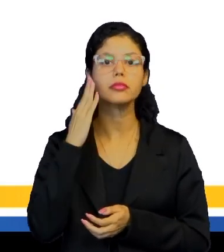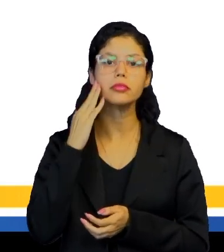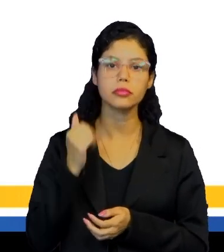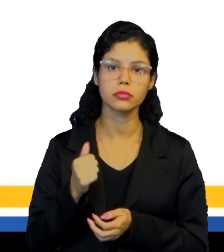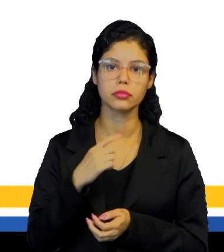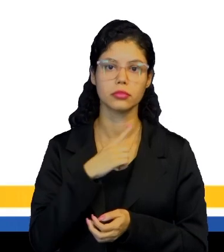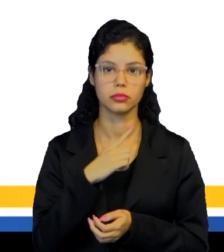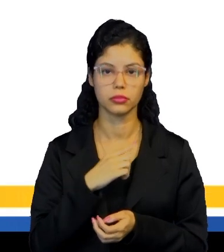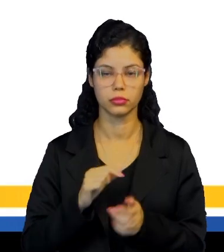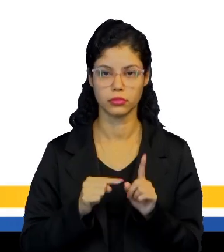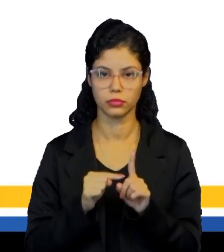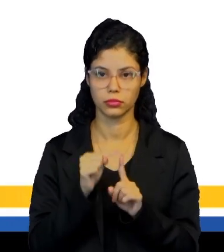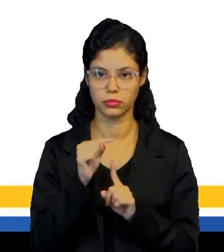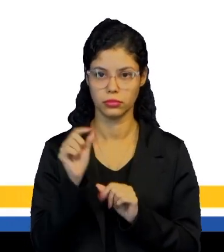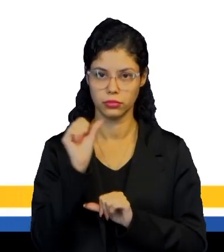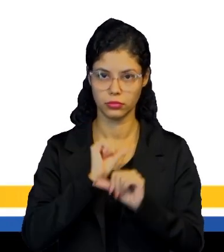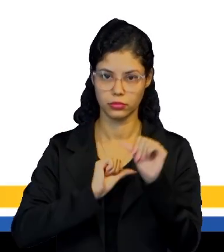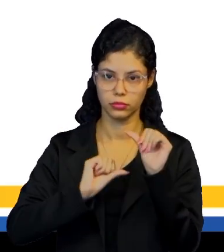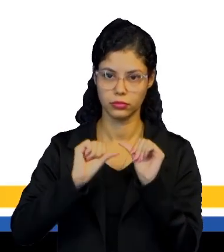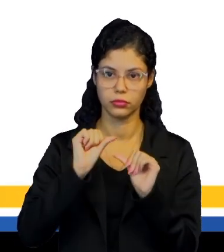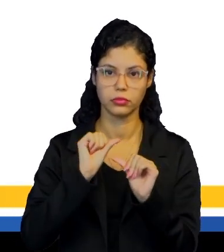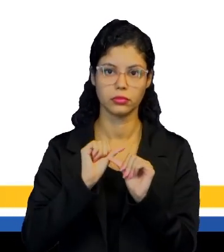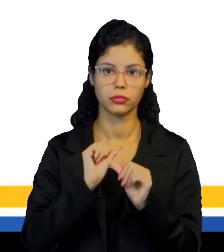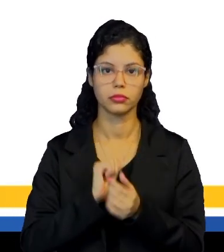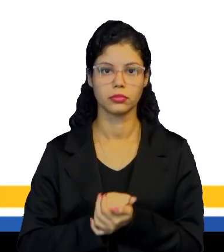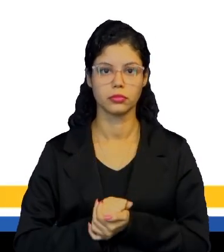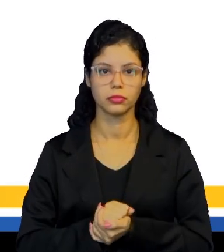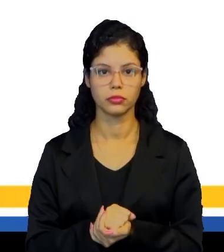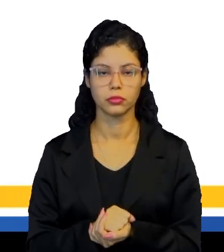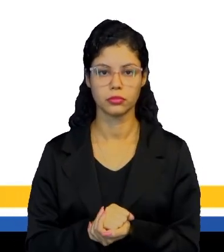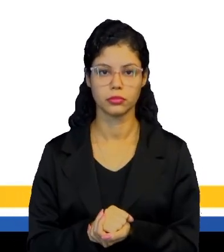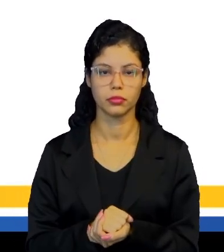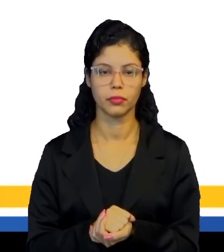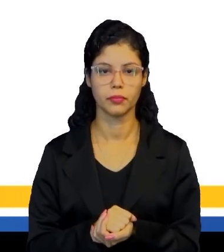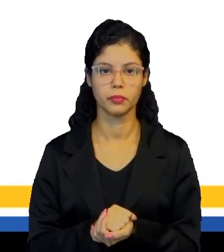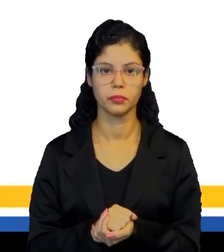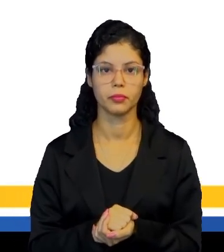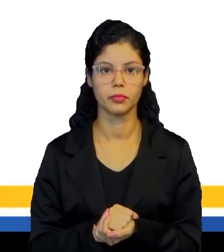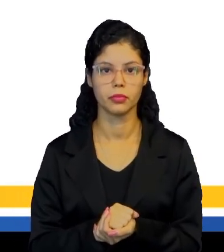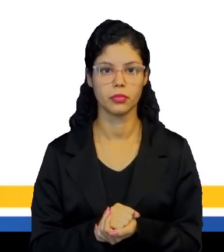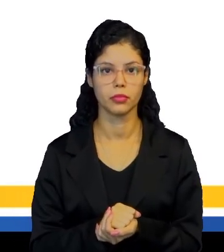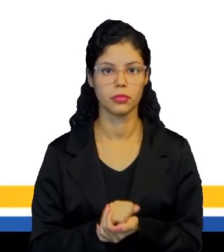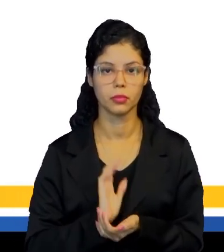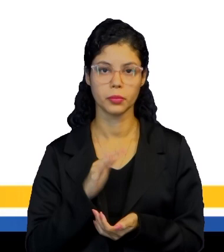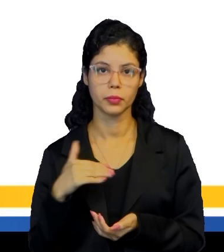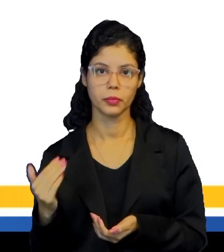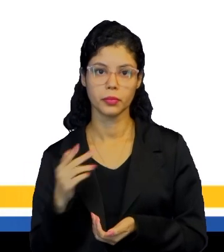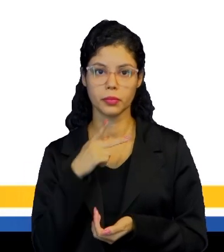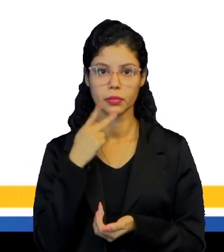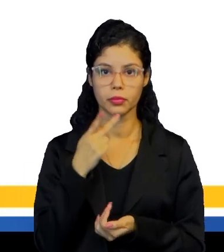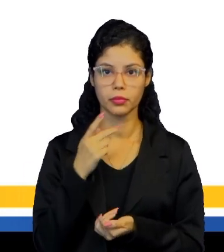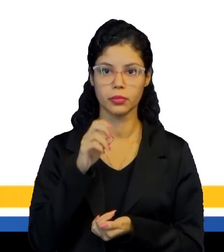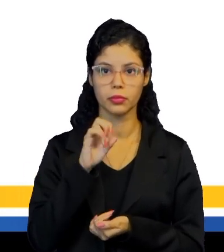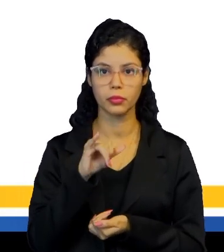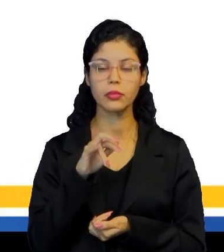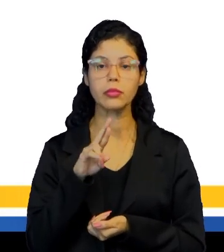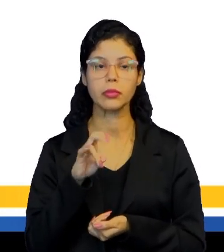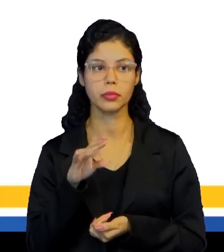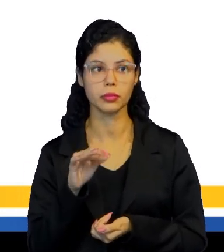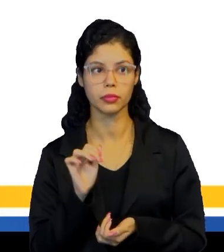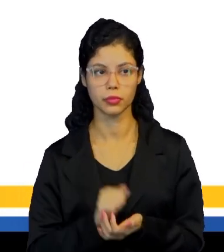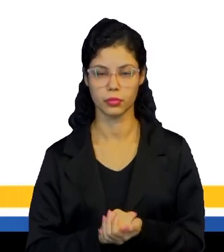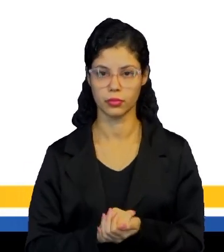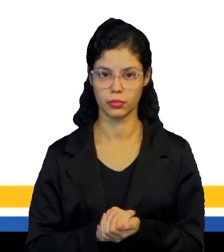sabemos que o volume ela ele é inversamente proporcional quando ele fala inversamente